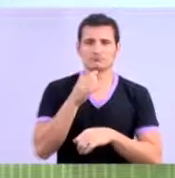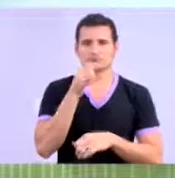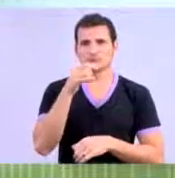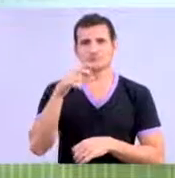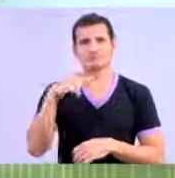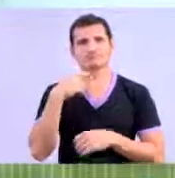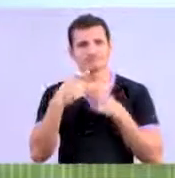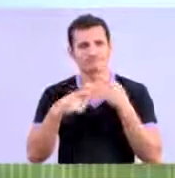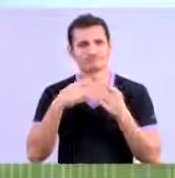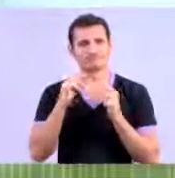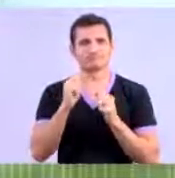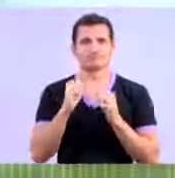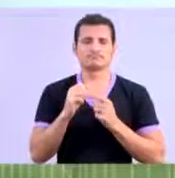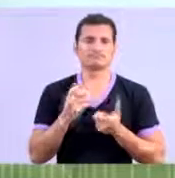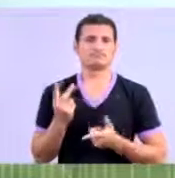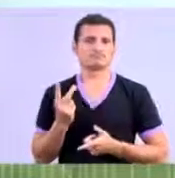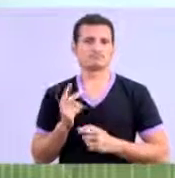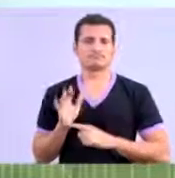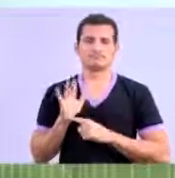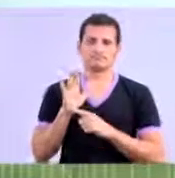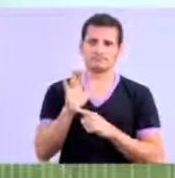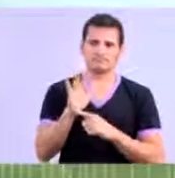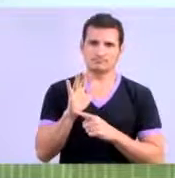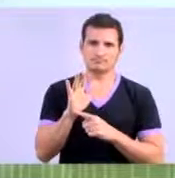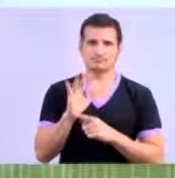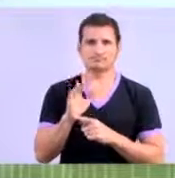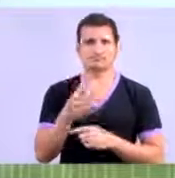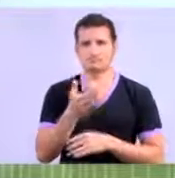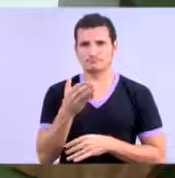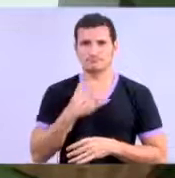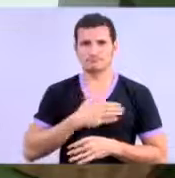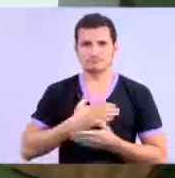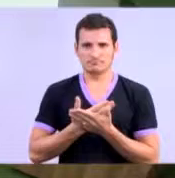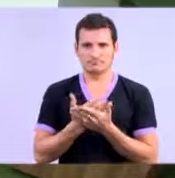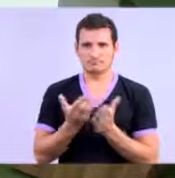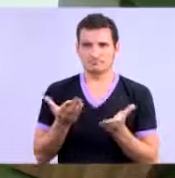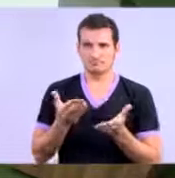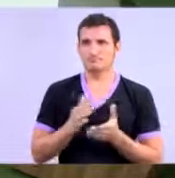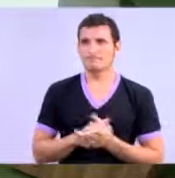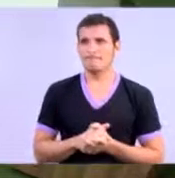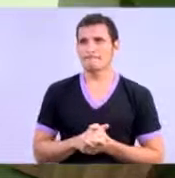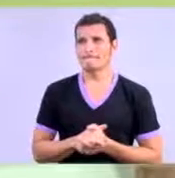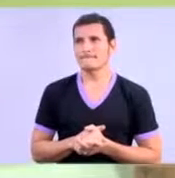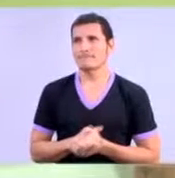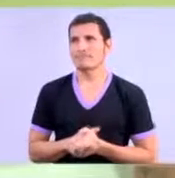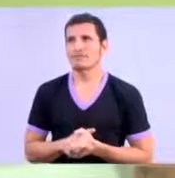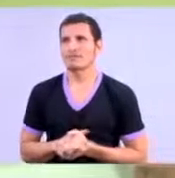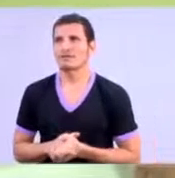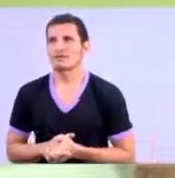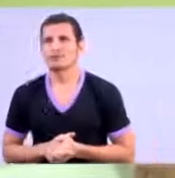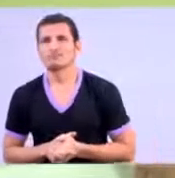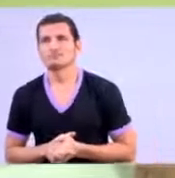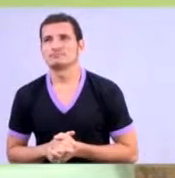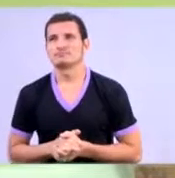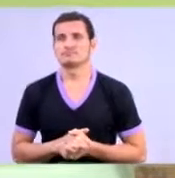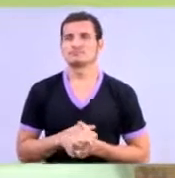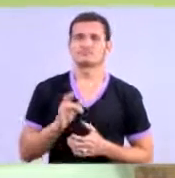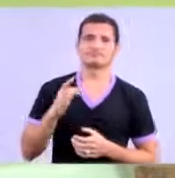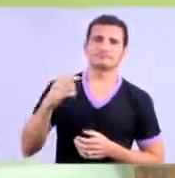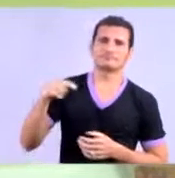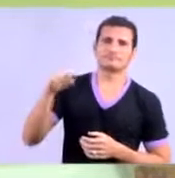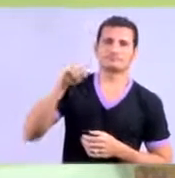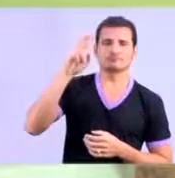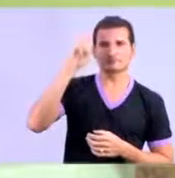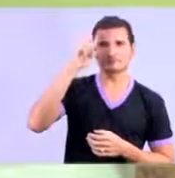alguma dúvida, pode contar com a nossa ajuda. Espero que tenham gostado da aula. Professor, alguma mensagem? Mas só relembrar